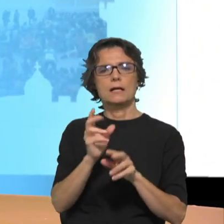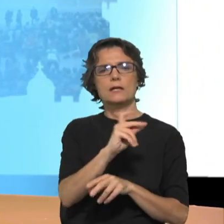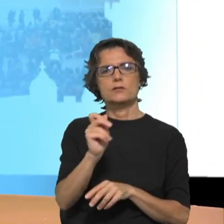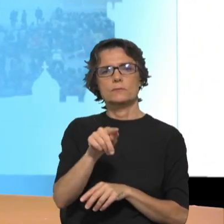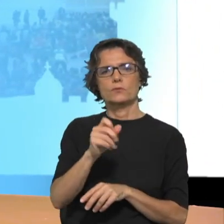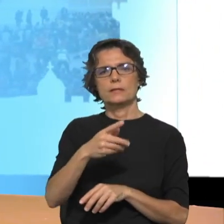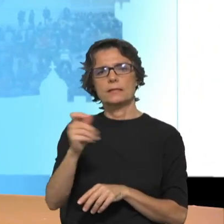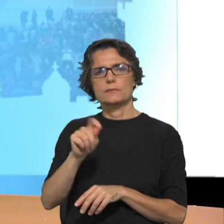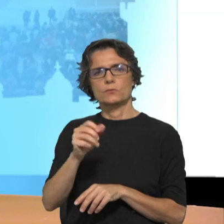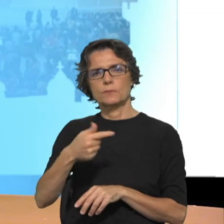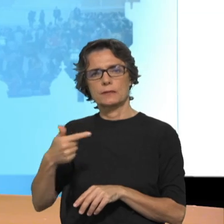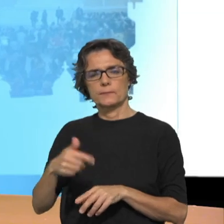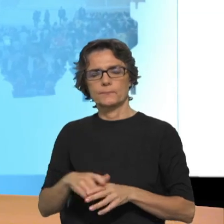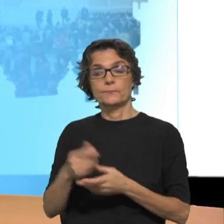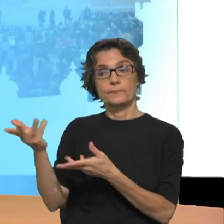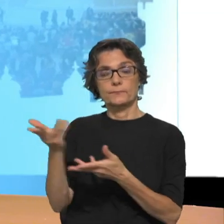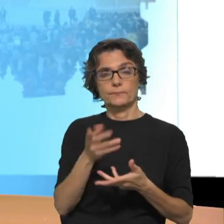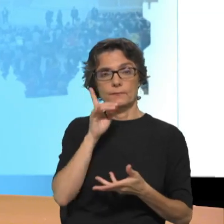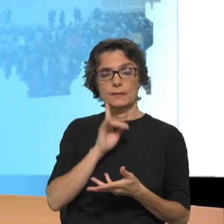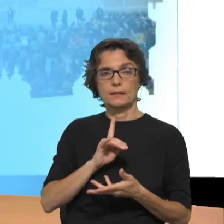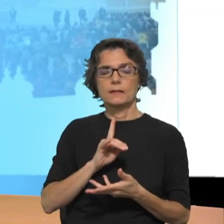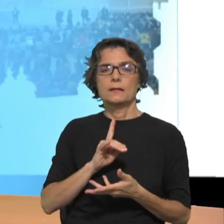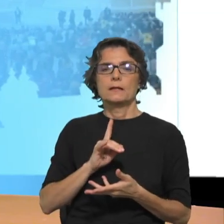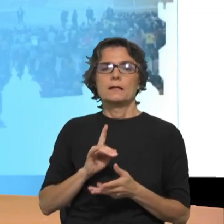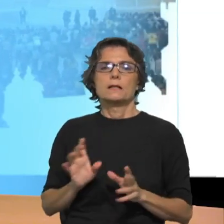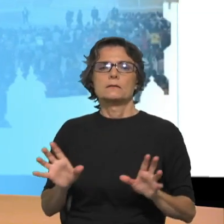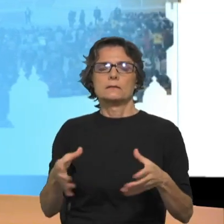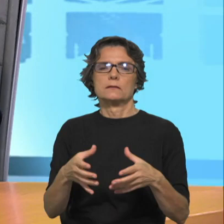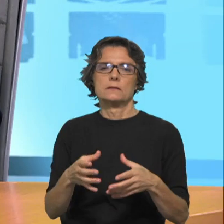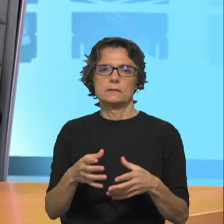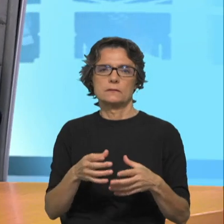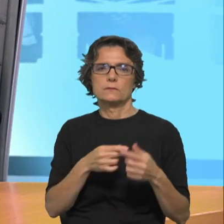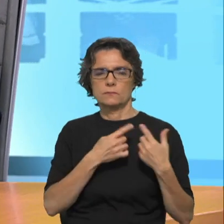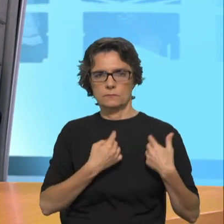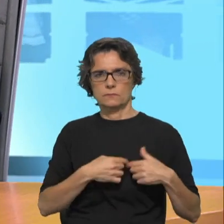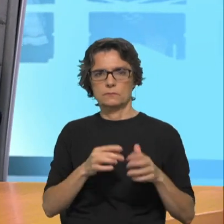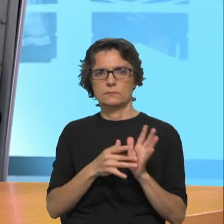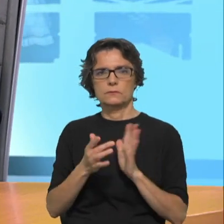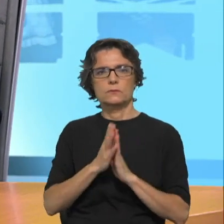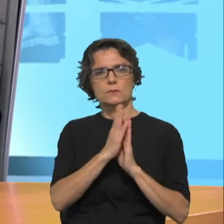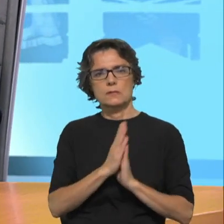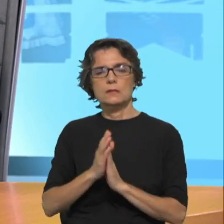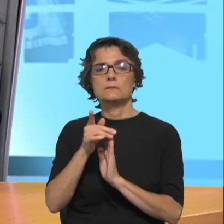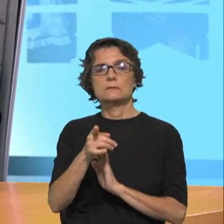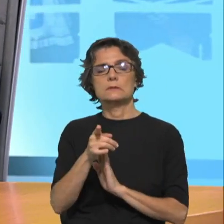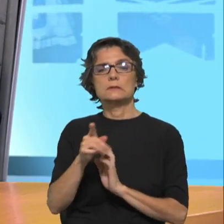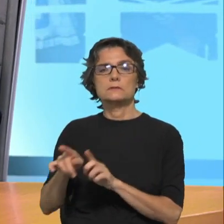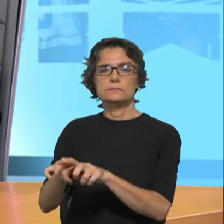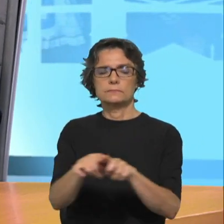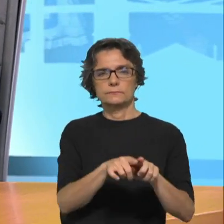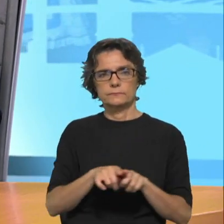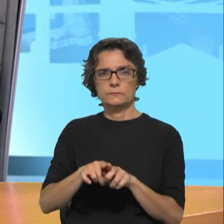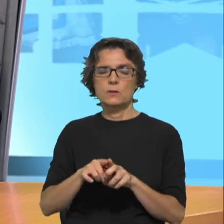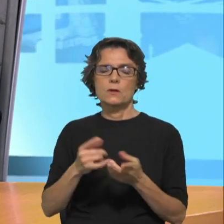agência.eclésia.pt. Falamos agora com Irene Guia, religiosa das Escravas do Sagrado Coração de Jesus, sobre o centenário do falecimento da fundadora Santa